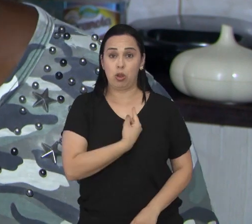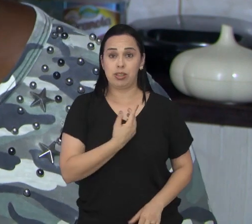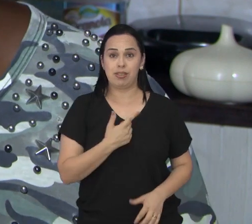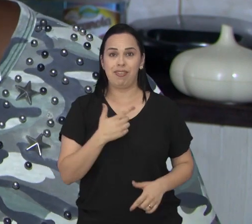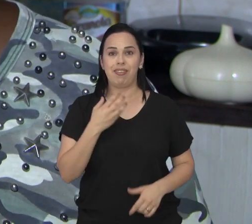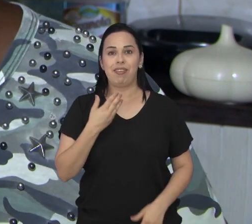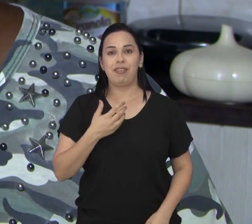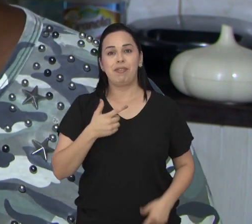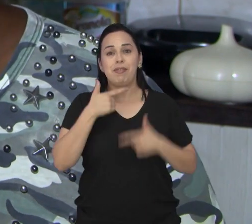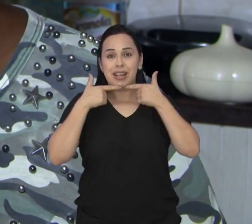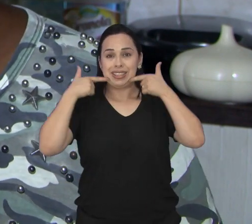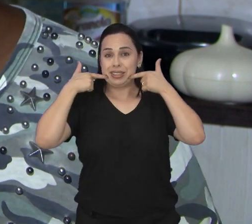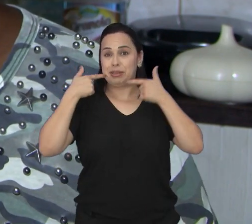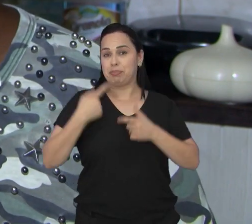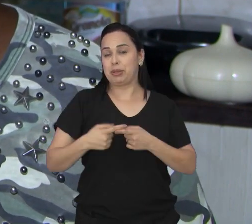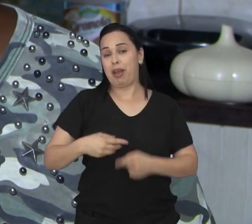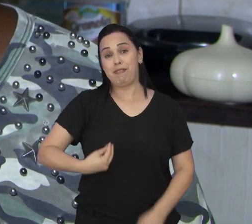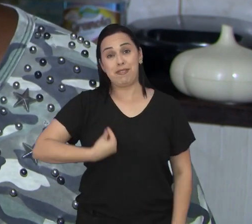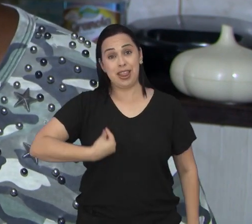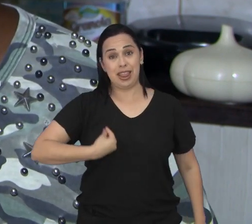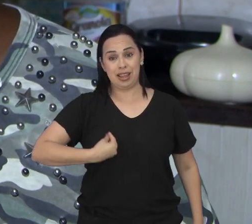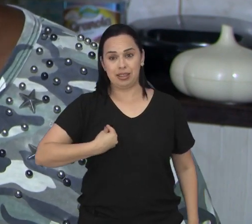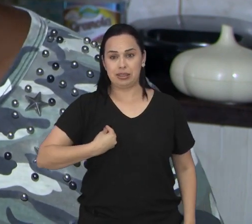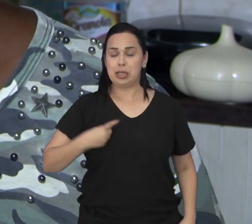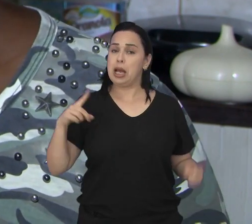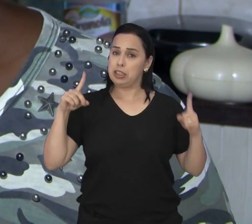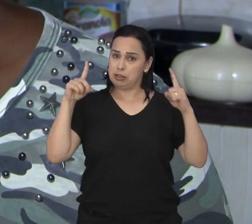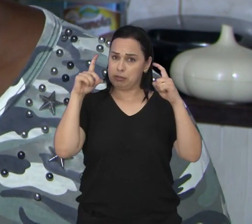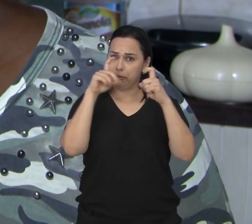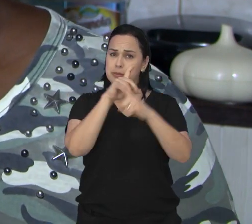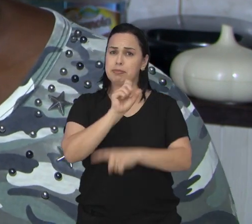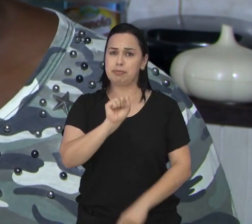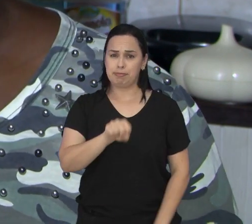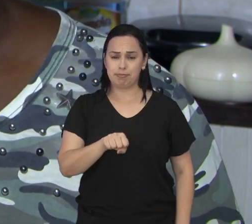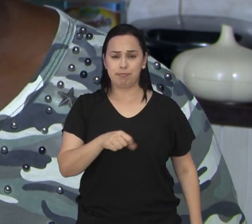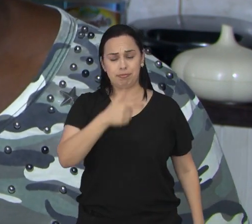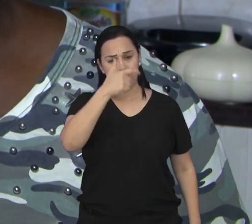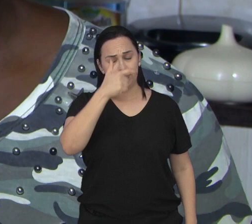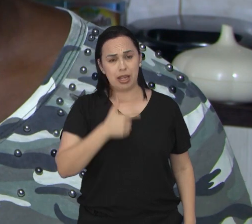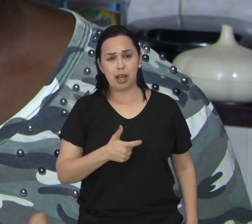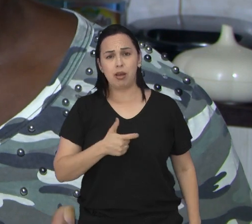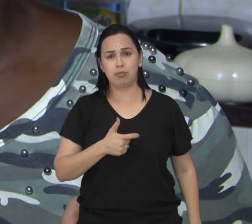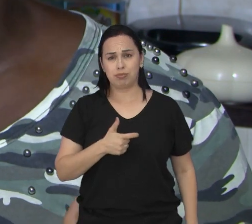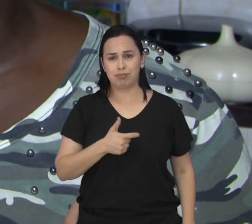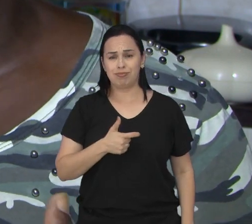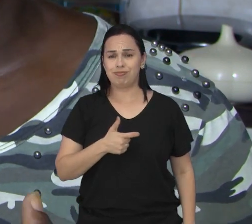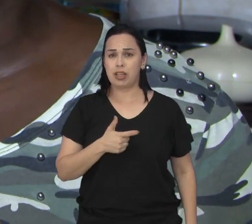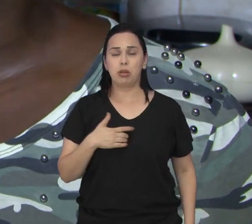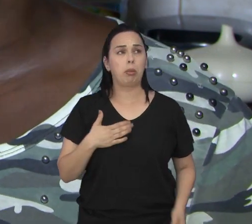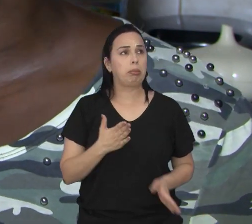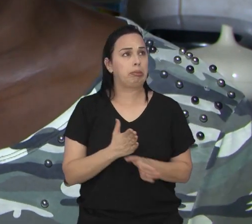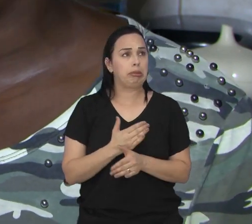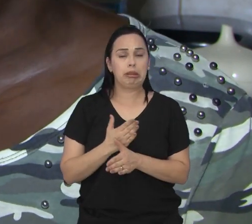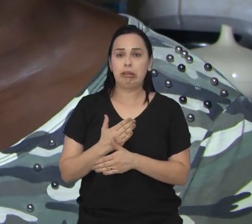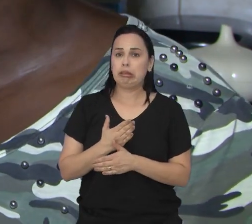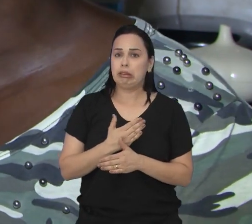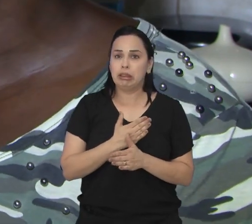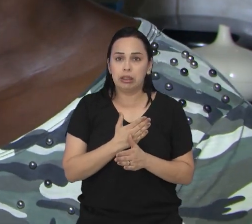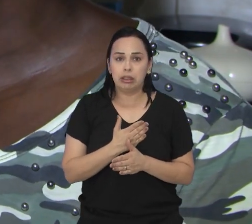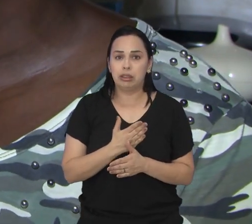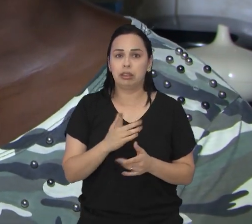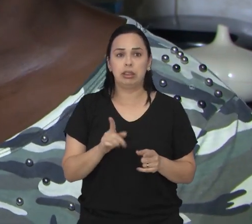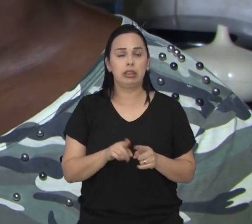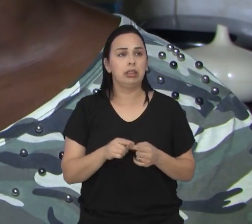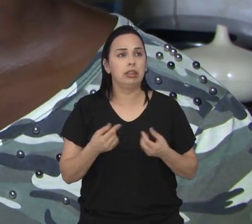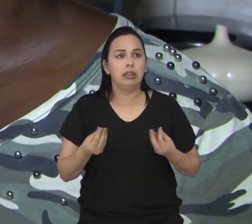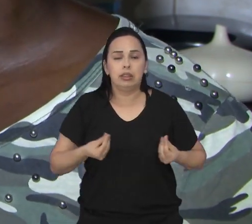estar feliz porque a gente está vivo. É difícil? É difícil. Eu, assim, particularmente, estou perdida na